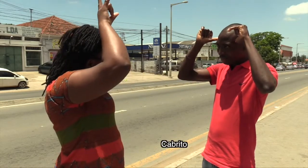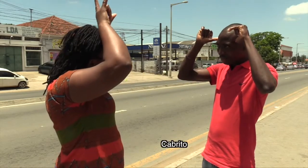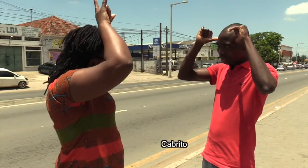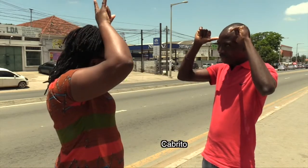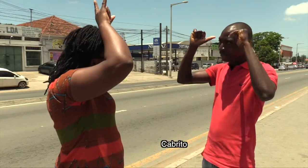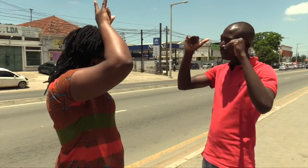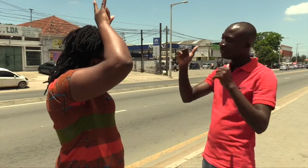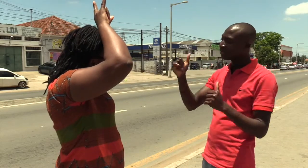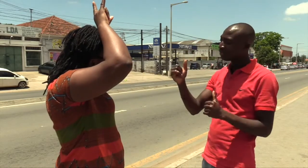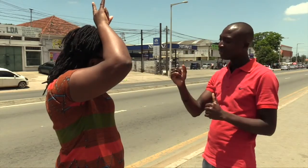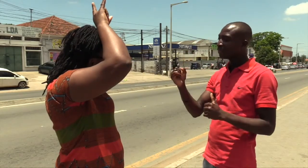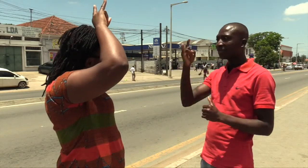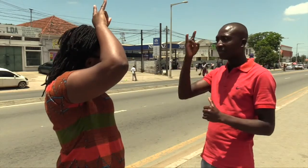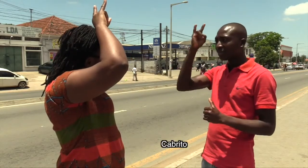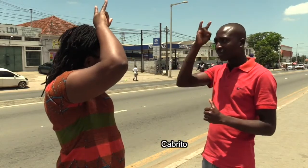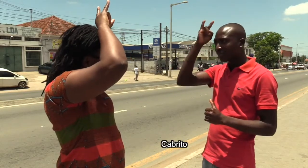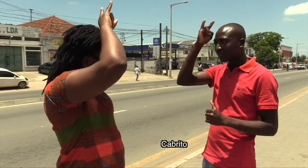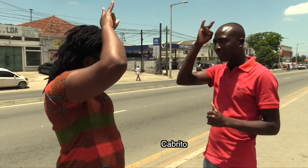Cabrito.